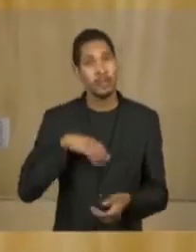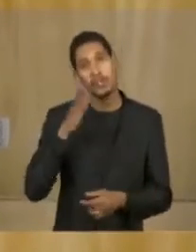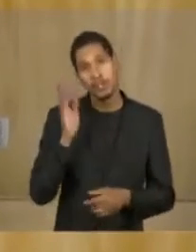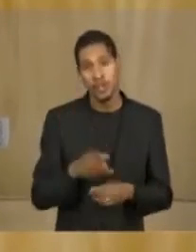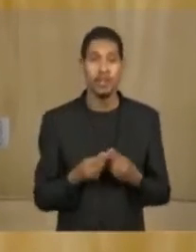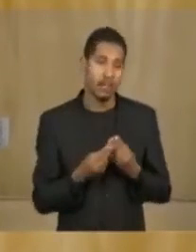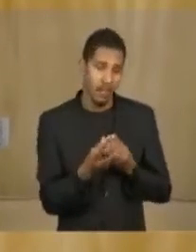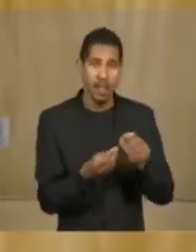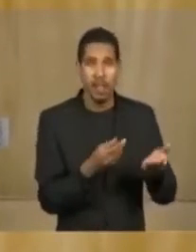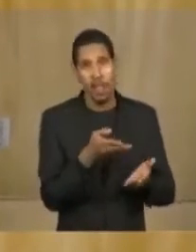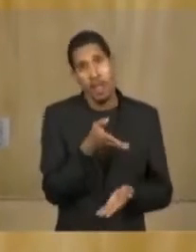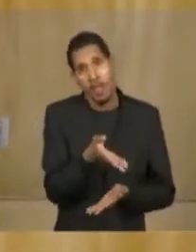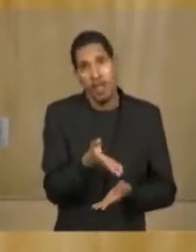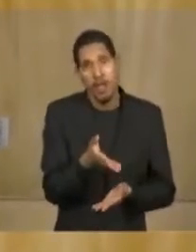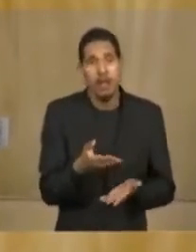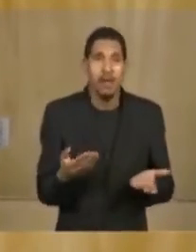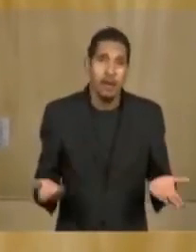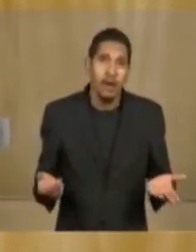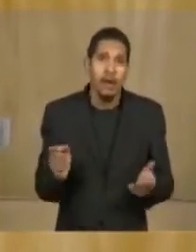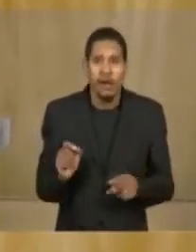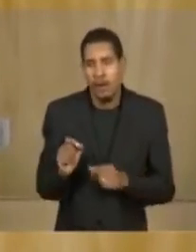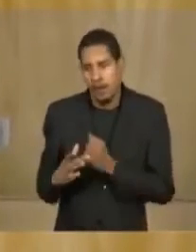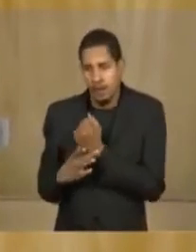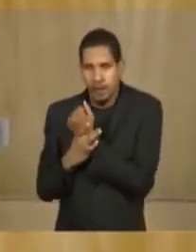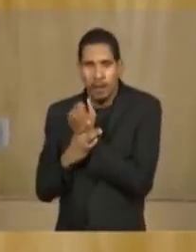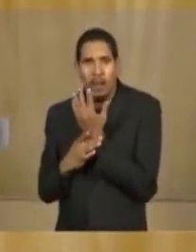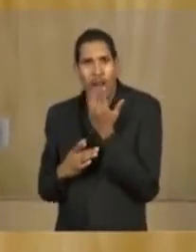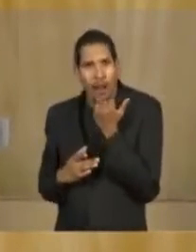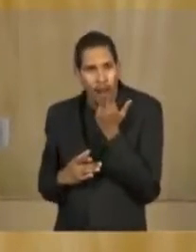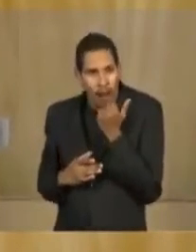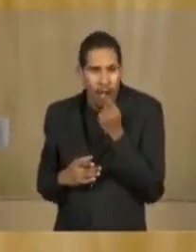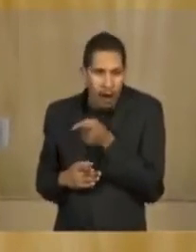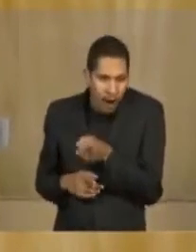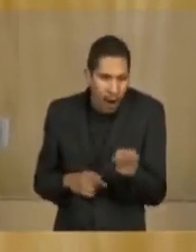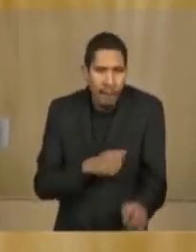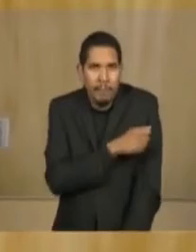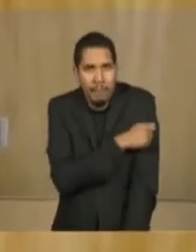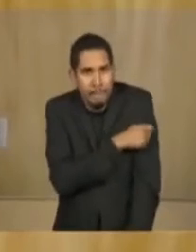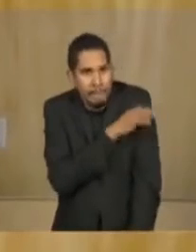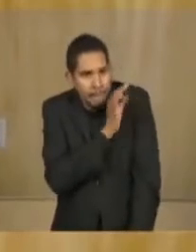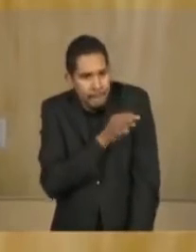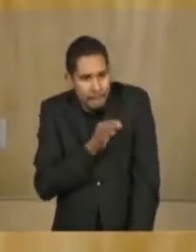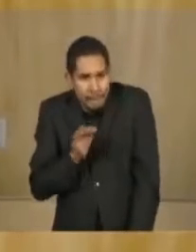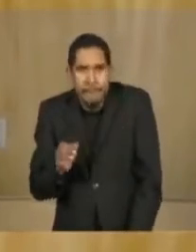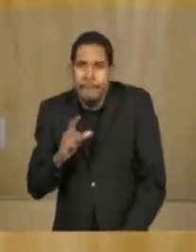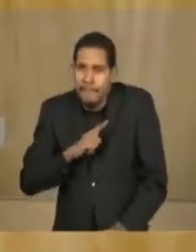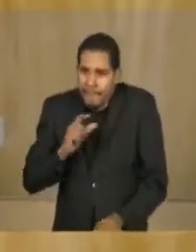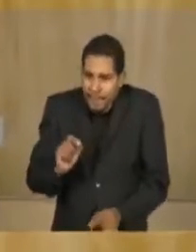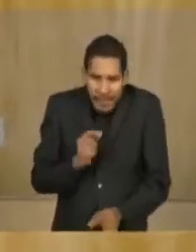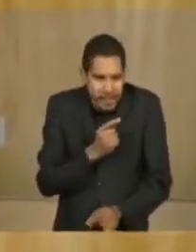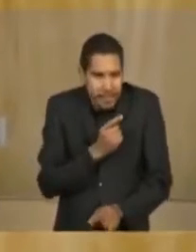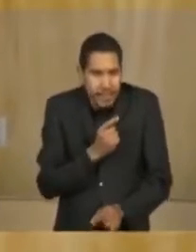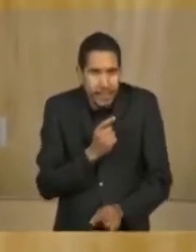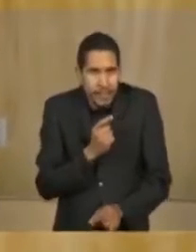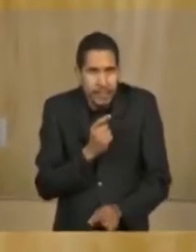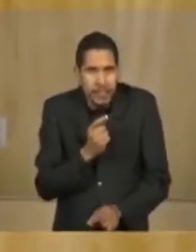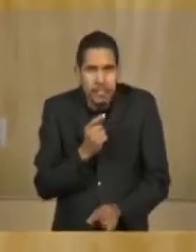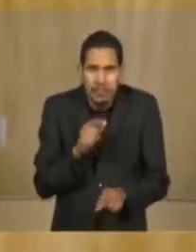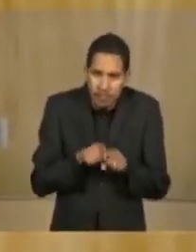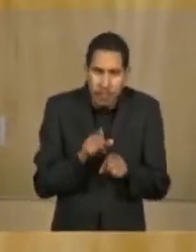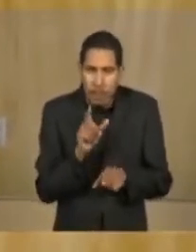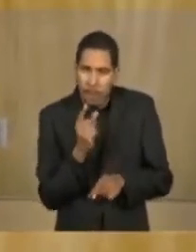para os alunos, mas a gente garante a alimentação dos alunos da nossa rede, transferindo esse